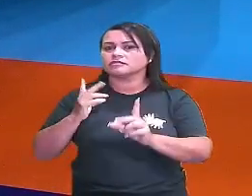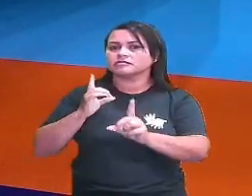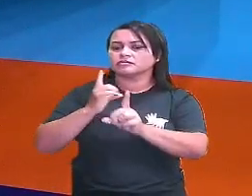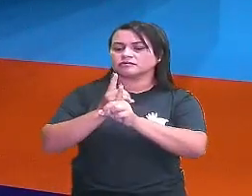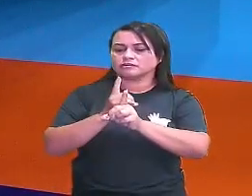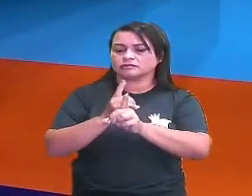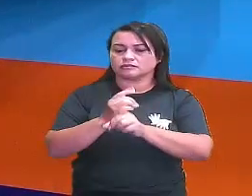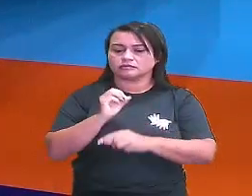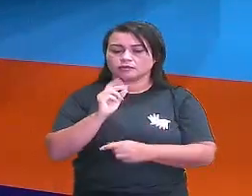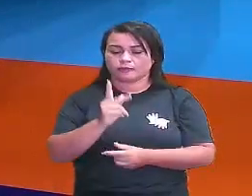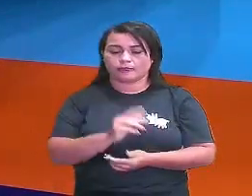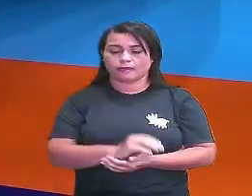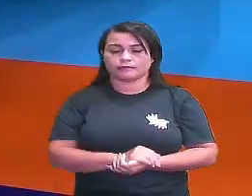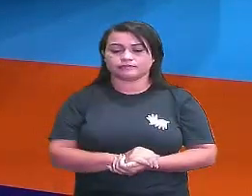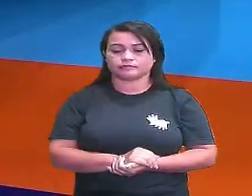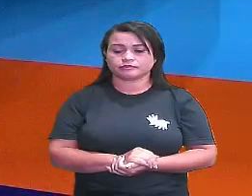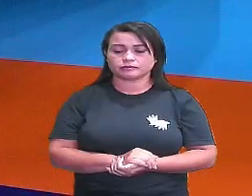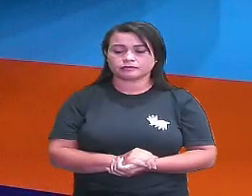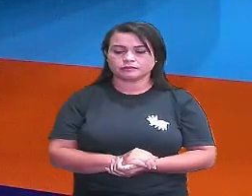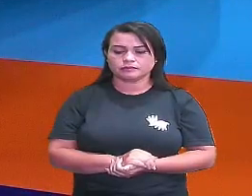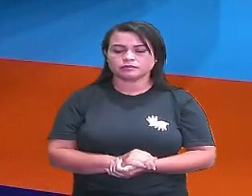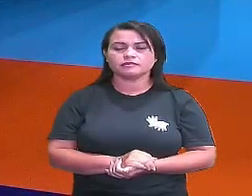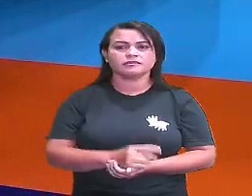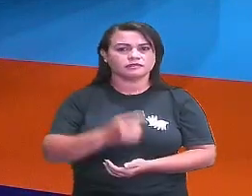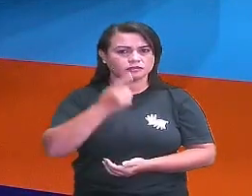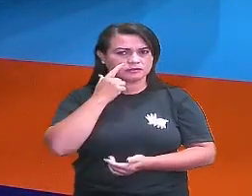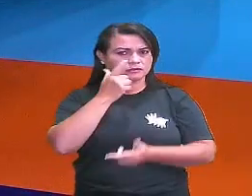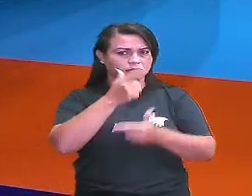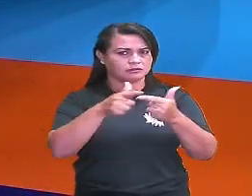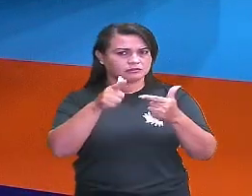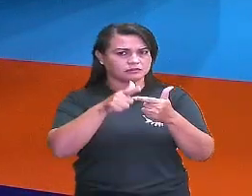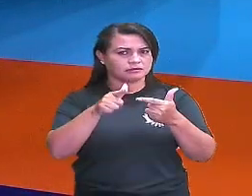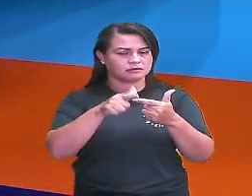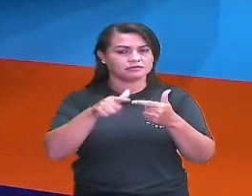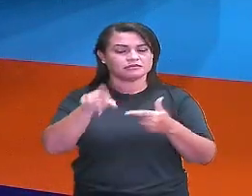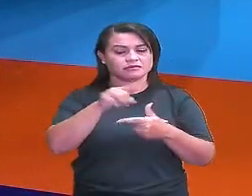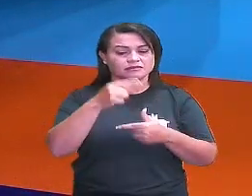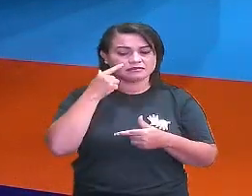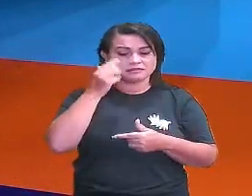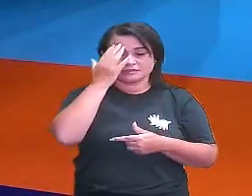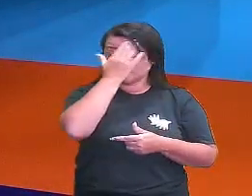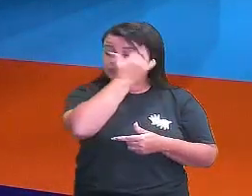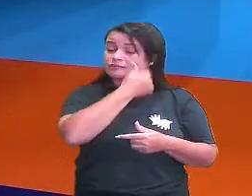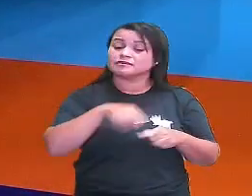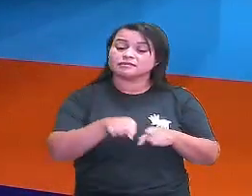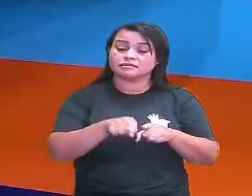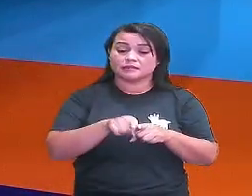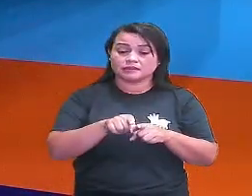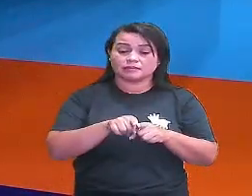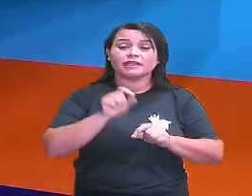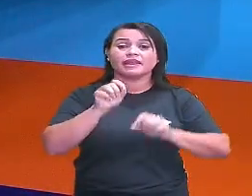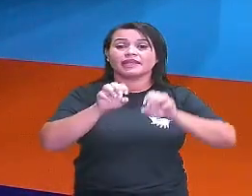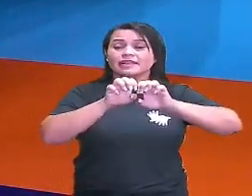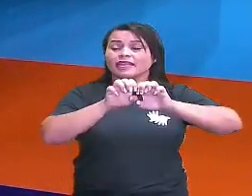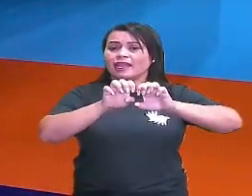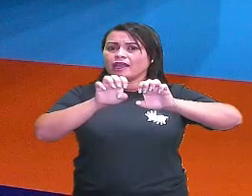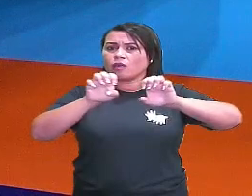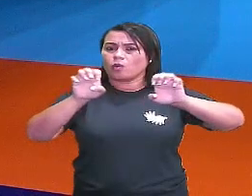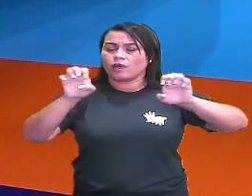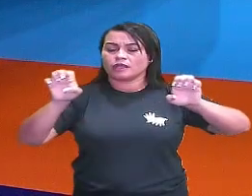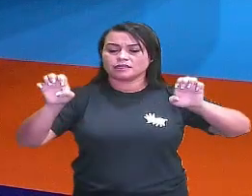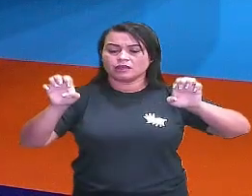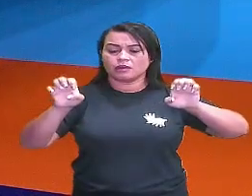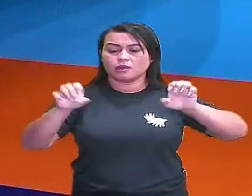encontrar. Beleza? Então, vamos seguir com mais um probleminha, porque vocês viram que eu trouxe aí a ideia também de equação. E a gente vai